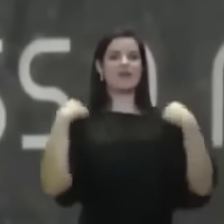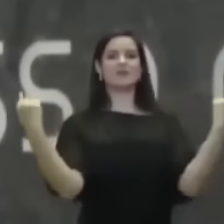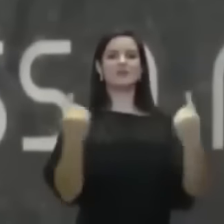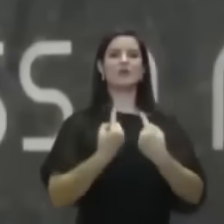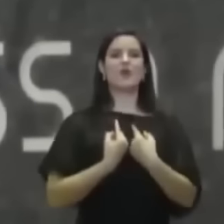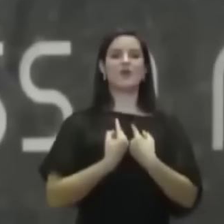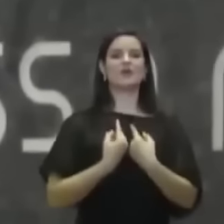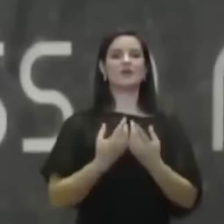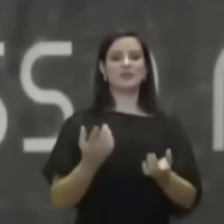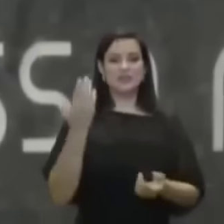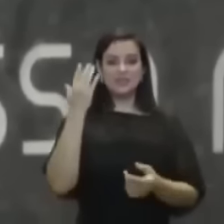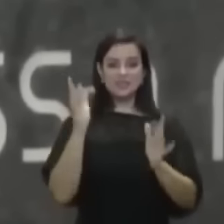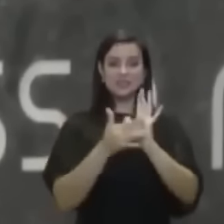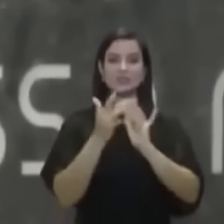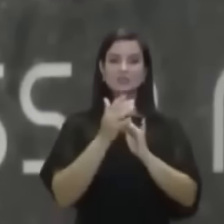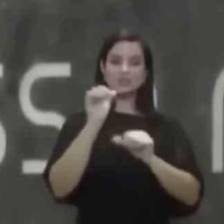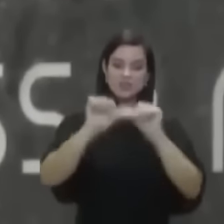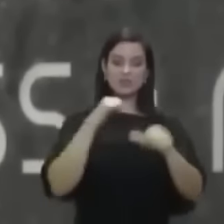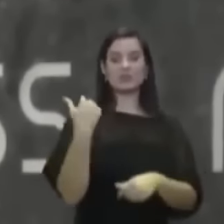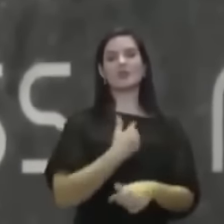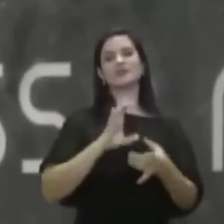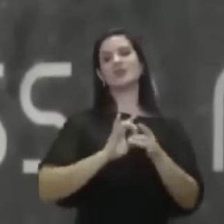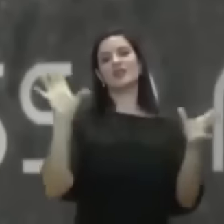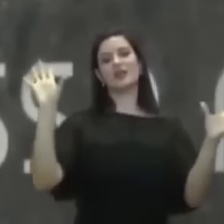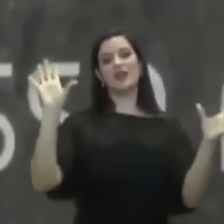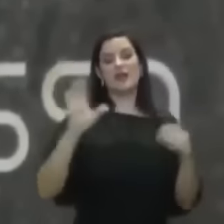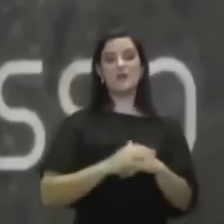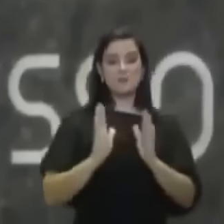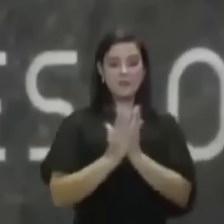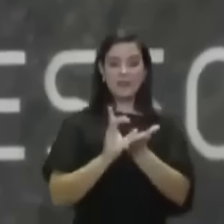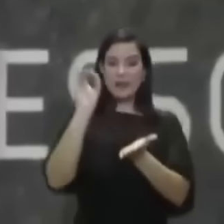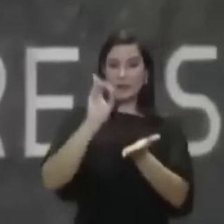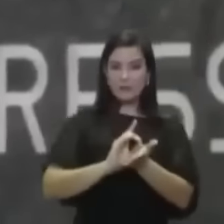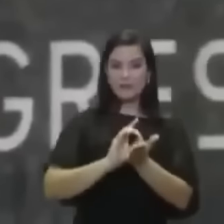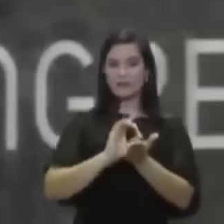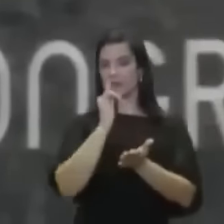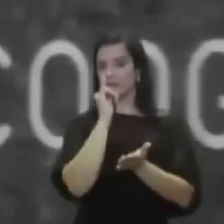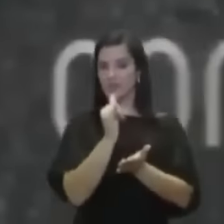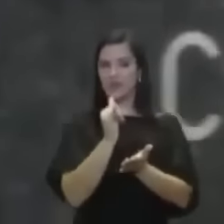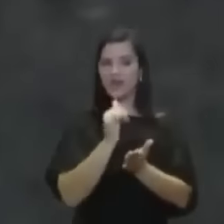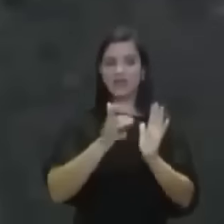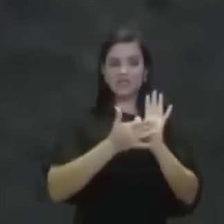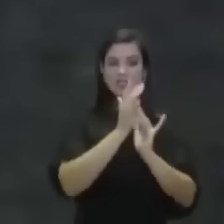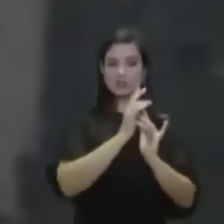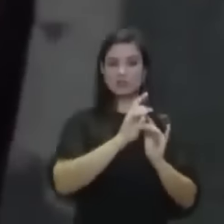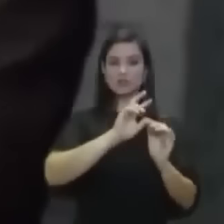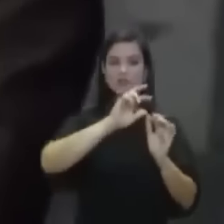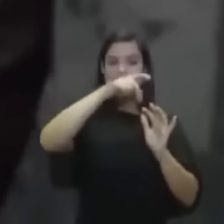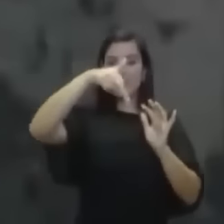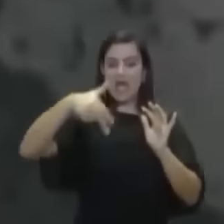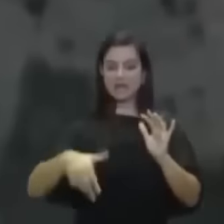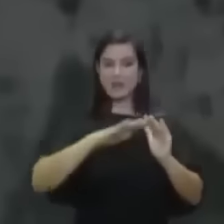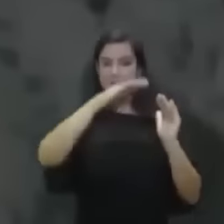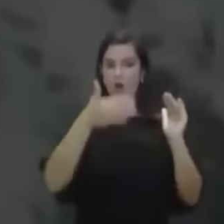tornou verdadeiramente livres. Diz a Bíblia que quando Jesus desce desse monte, ele cura o menino endemoniado, o